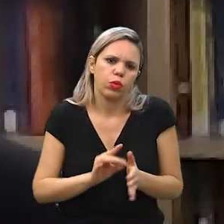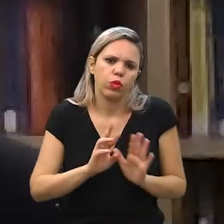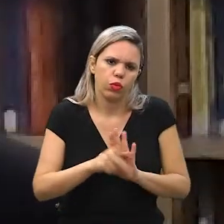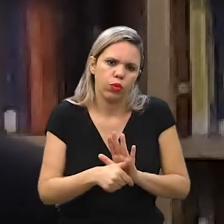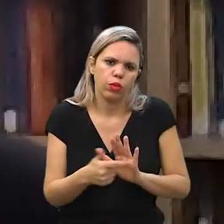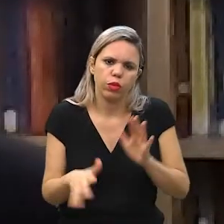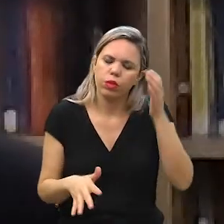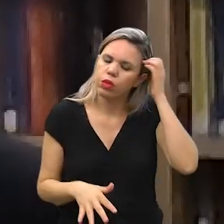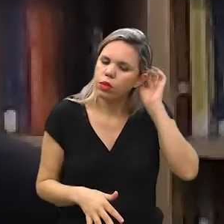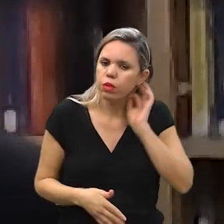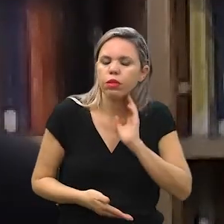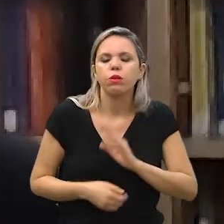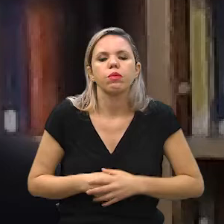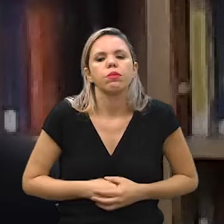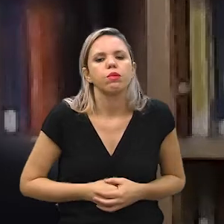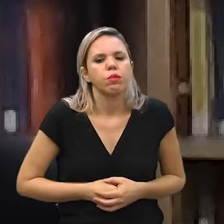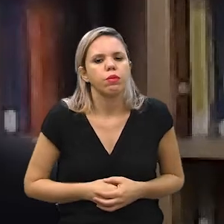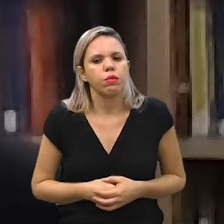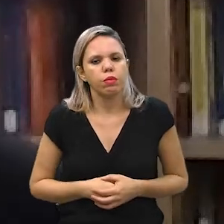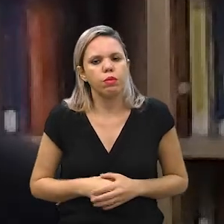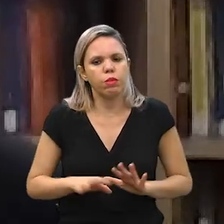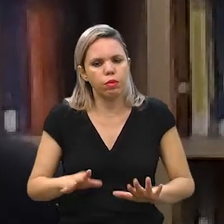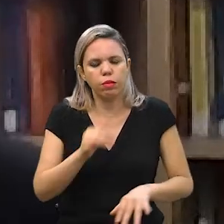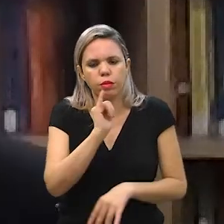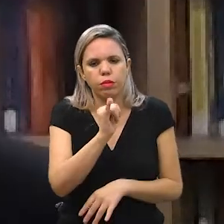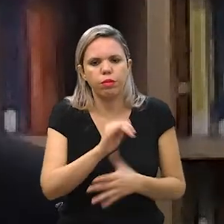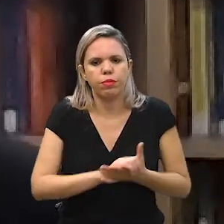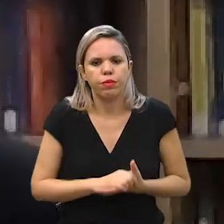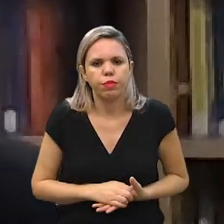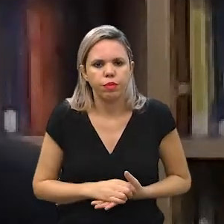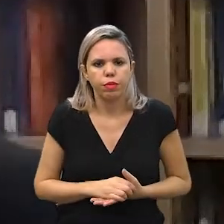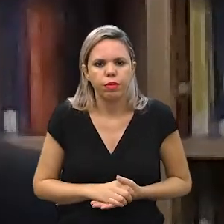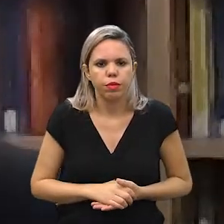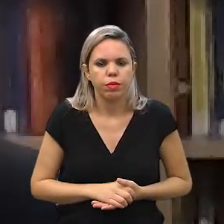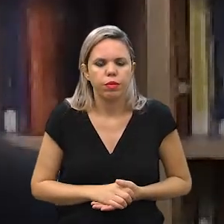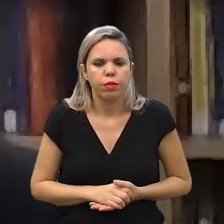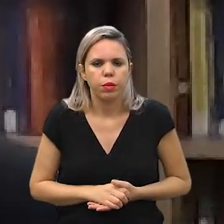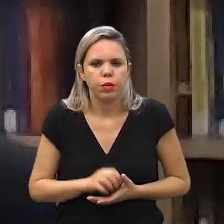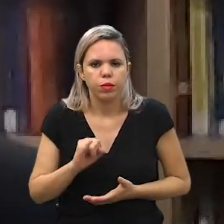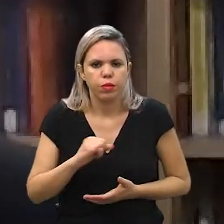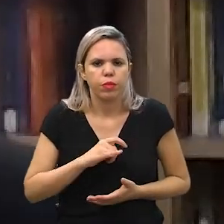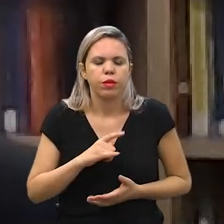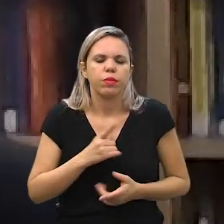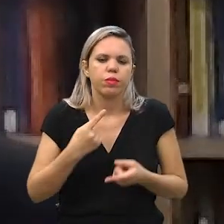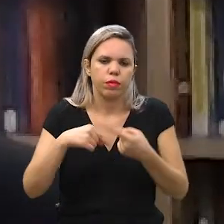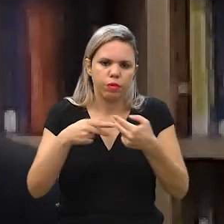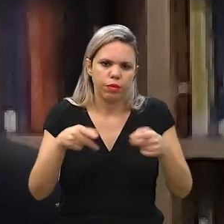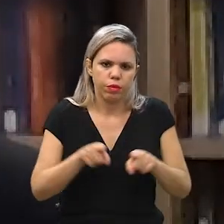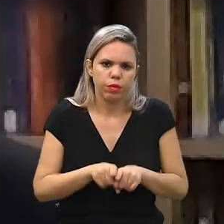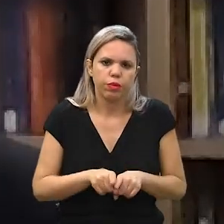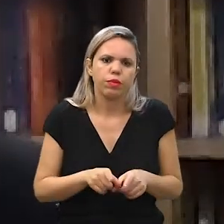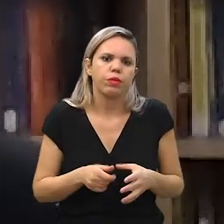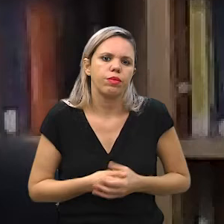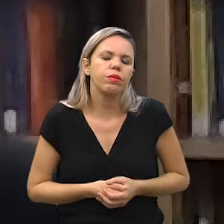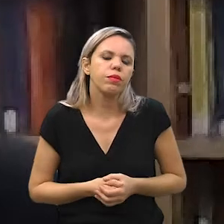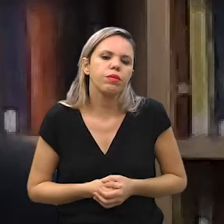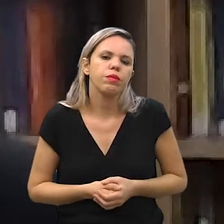vários fatores envolvidos, né? Mas eu diria que os casos que tiveram sucesso, tá, André,